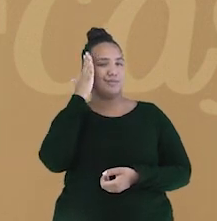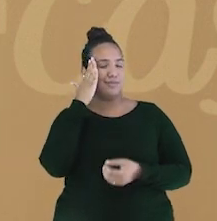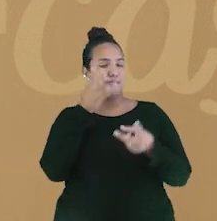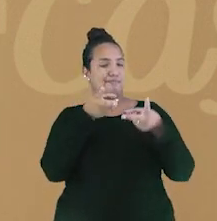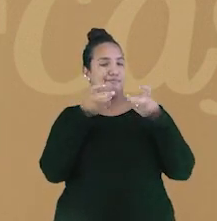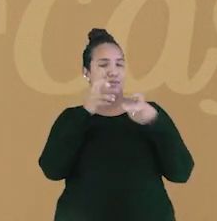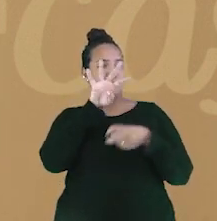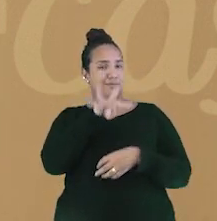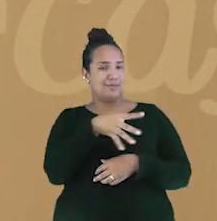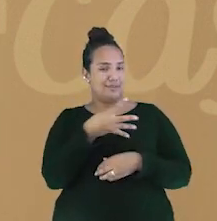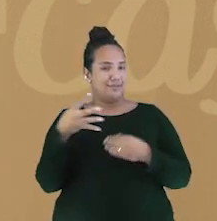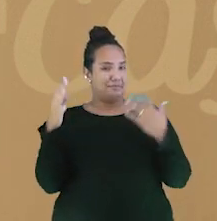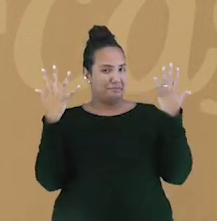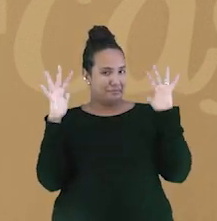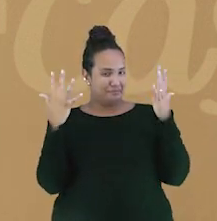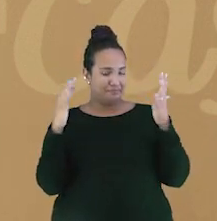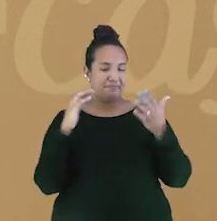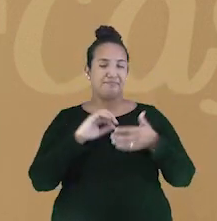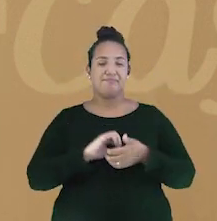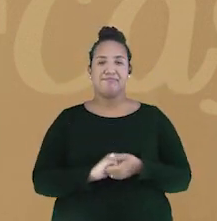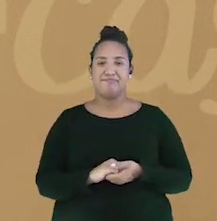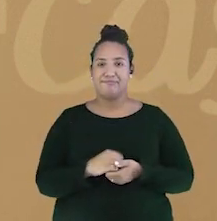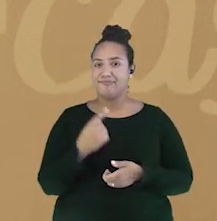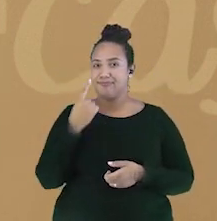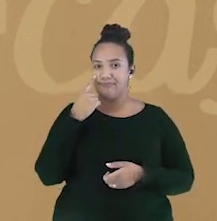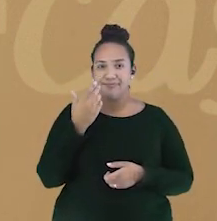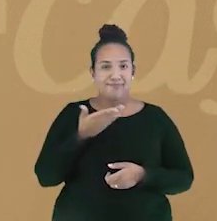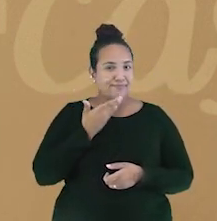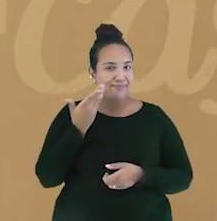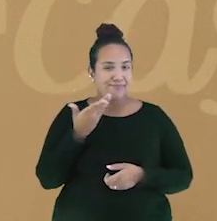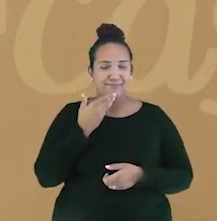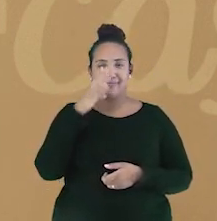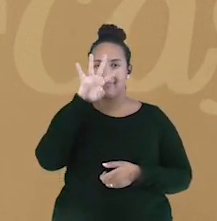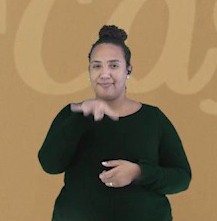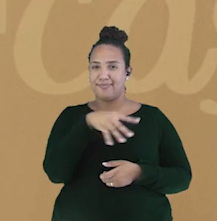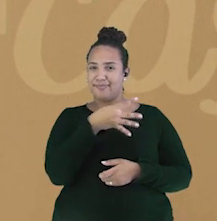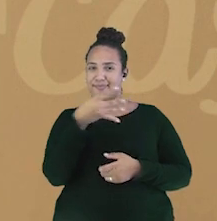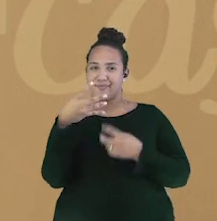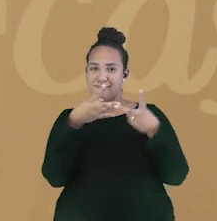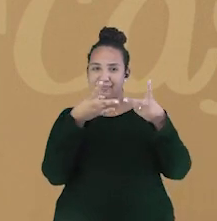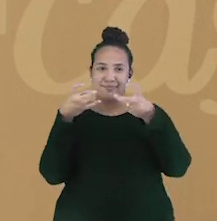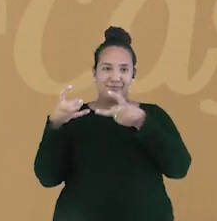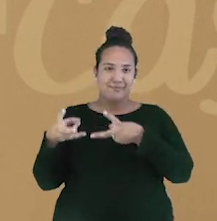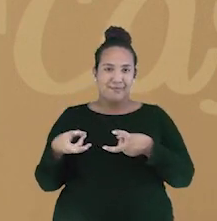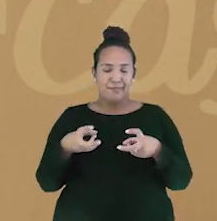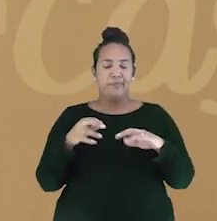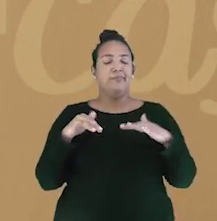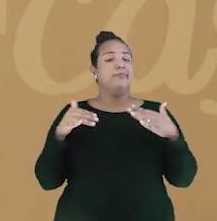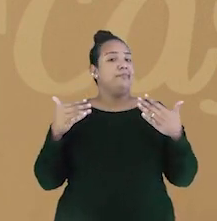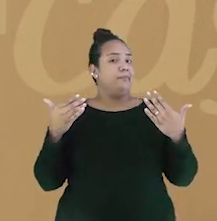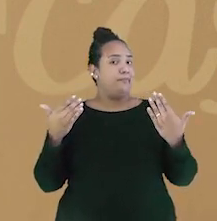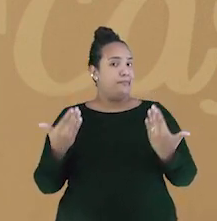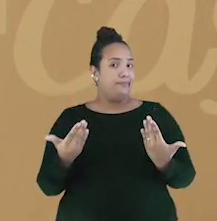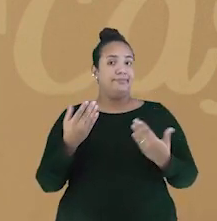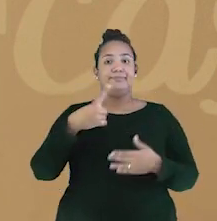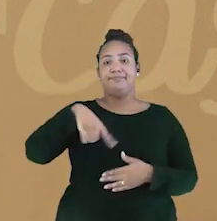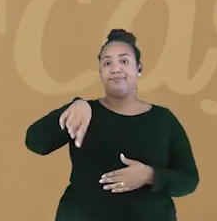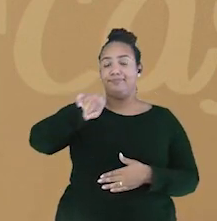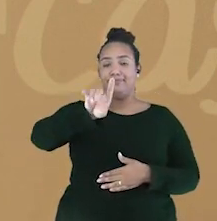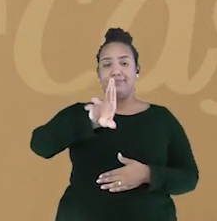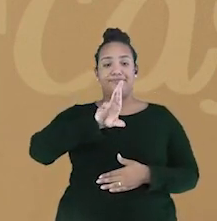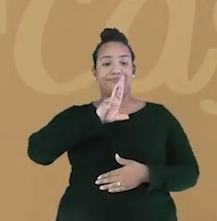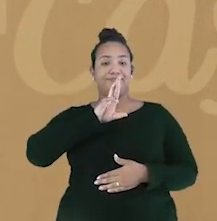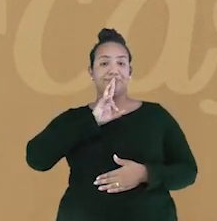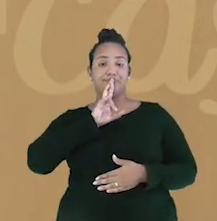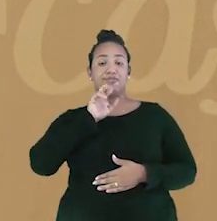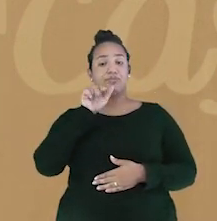Parabéns Viu como é fácil ler uma tabela de dupla entrada então com sua resposta você